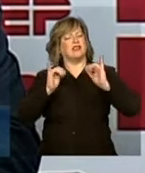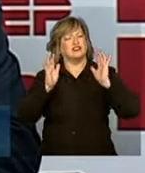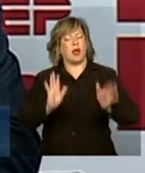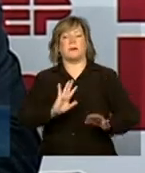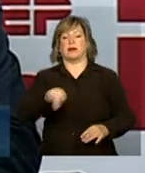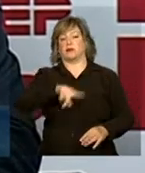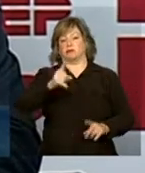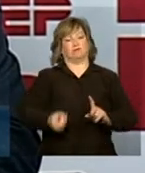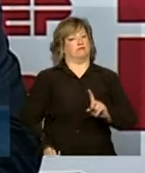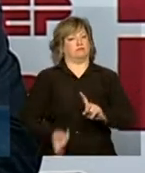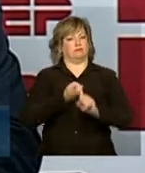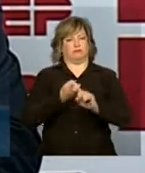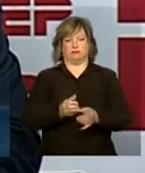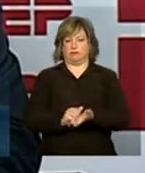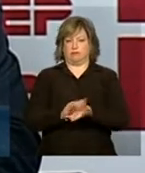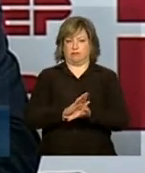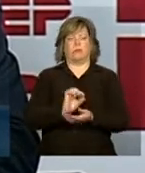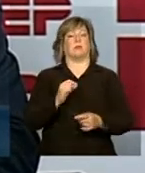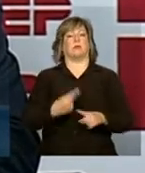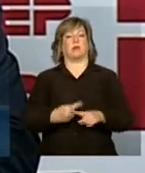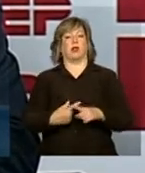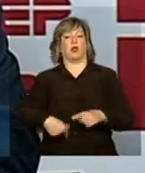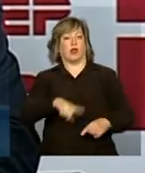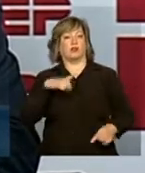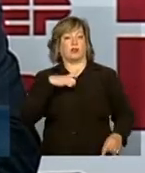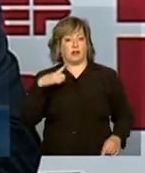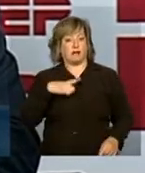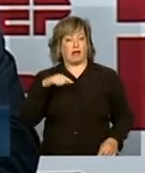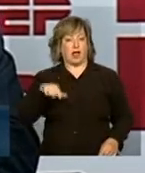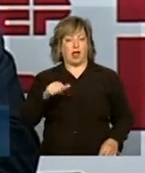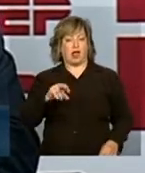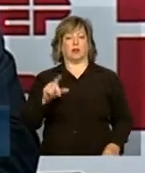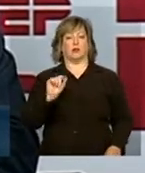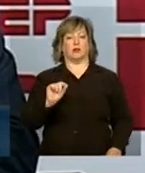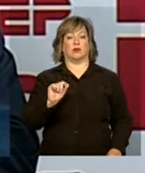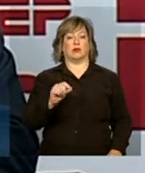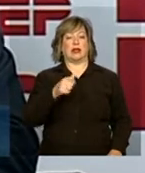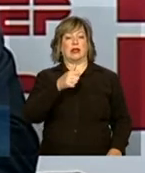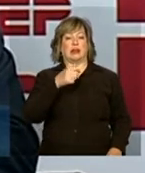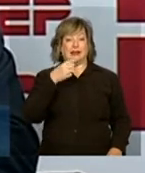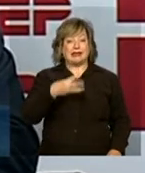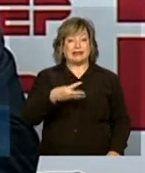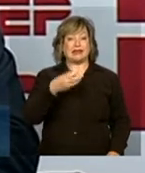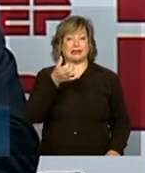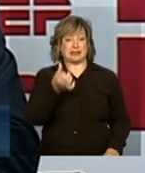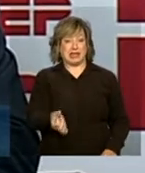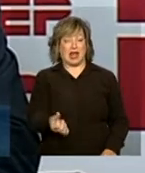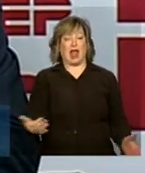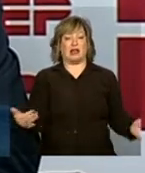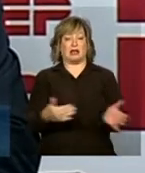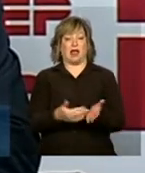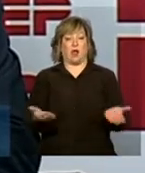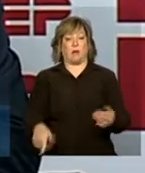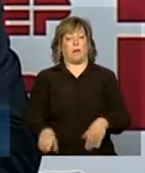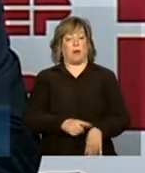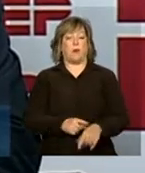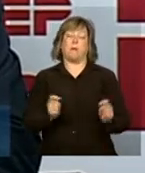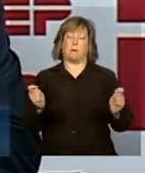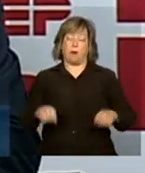excluídos. Portanto, nós tivemos esse ano 36, até o momento, porque isso poderá